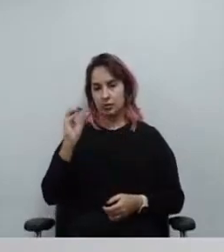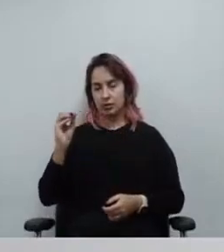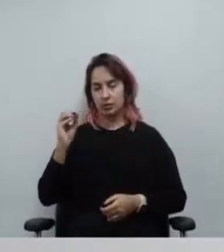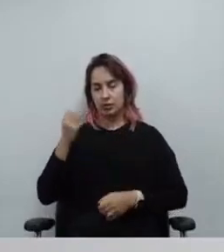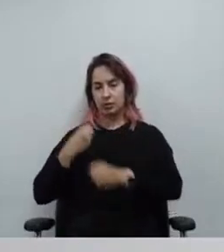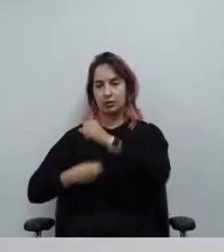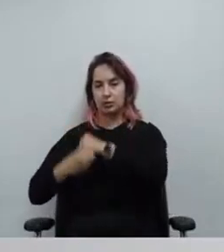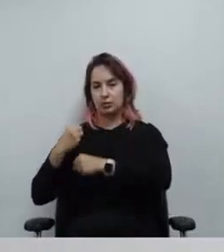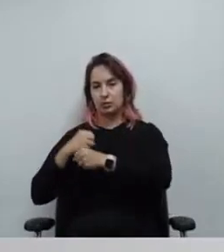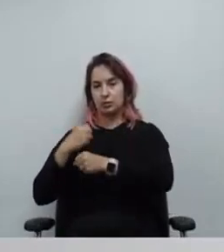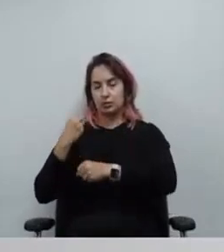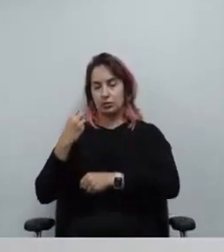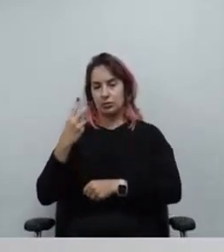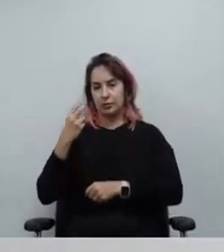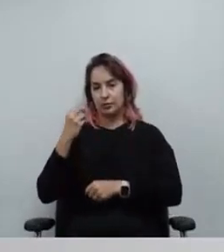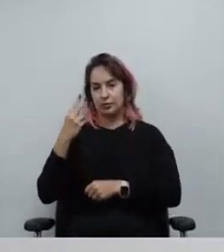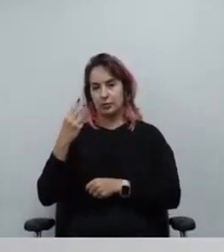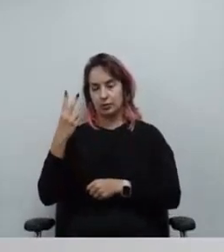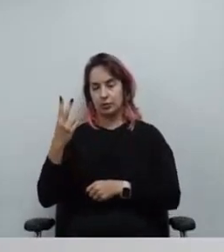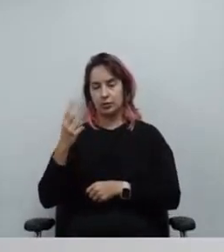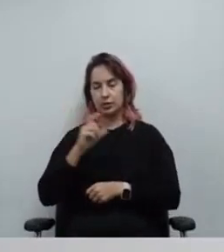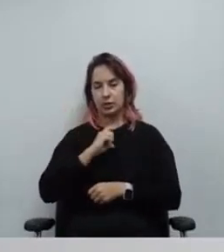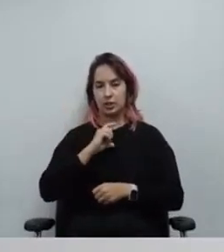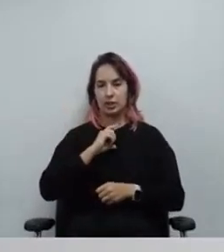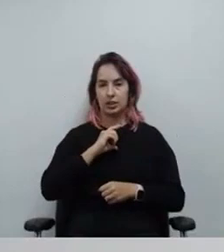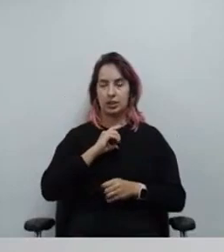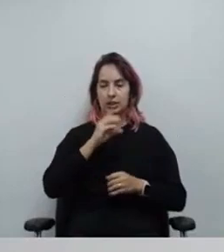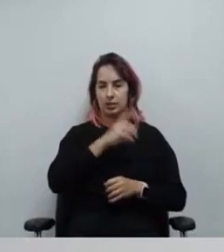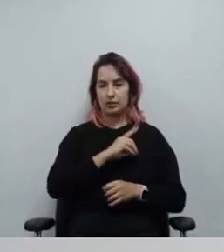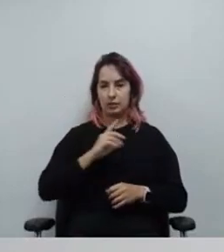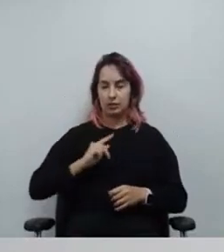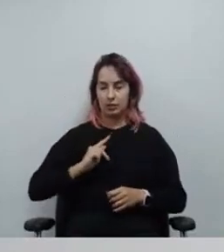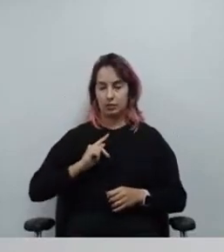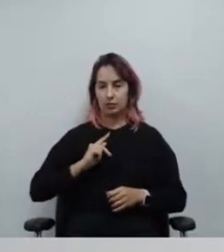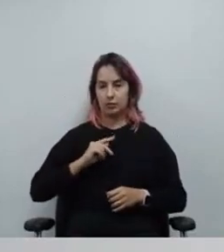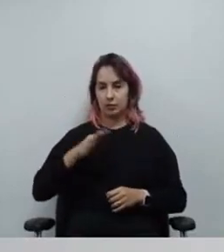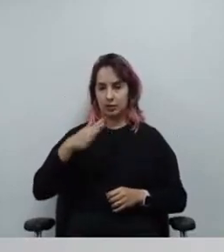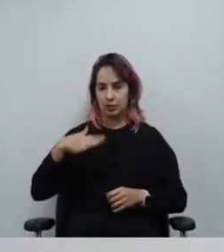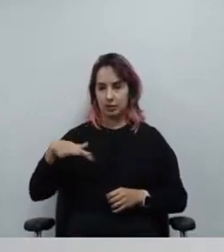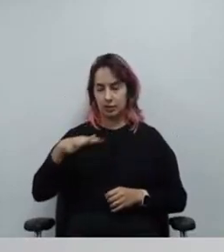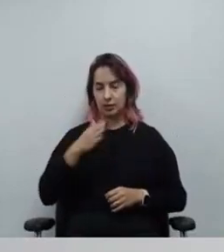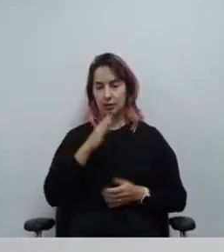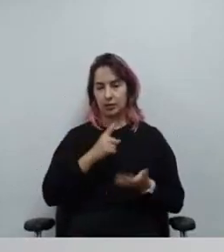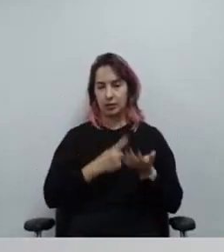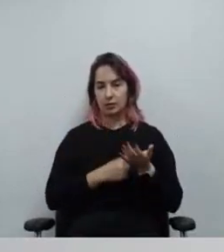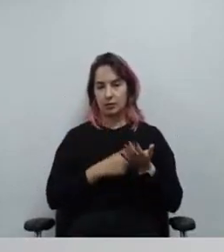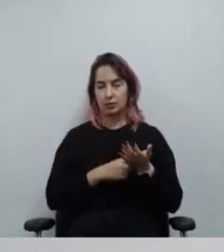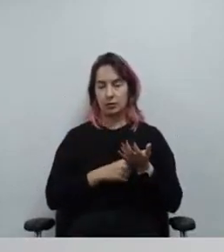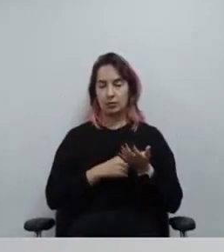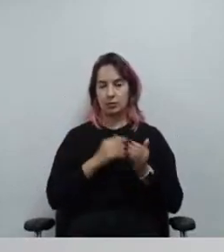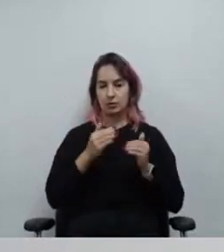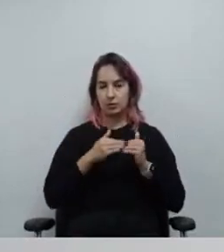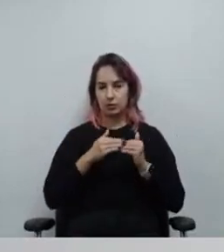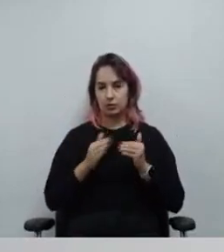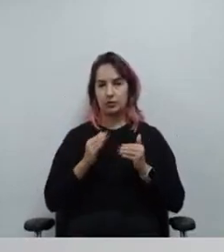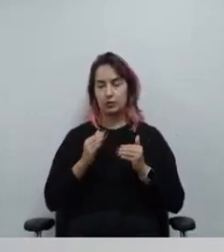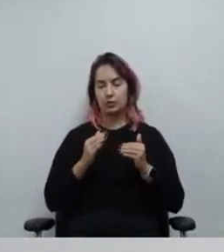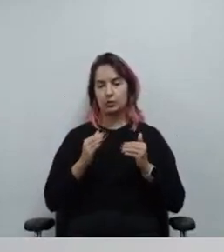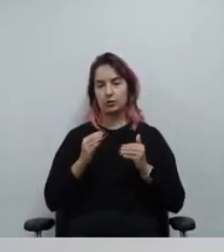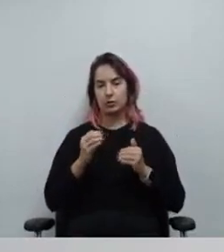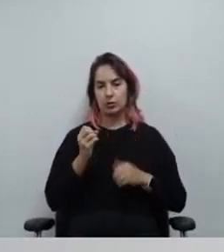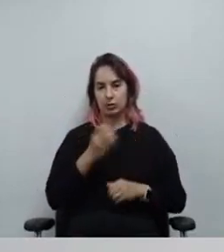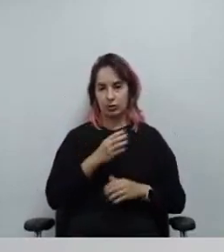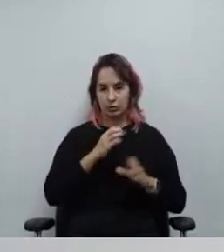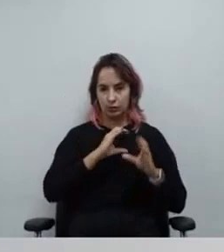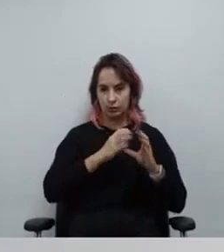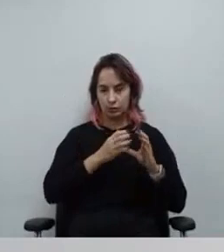4.600/2022, que tem que interessar da Defensoria Pública Geral do Estado. O assunto aqui é a proposta de abertura do 9º concurso público de provas e